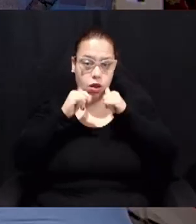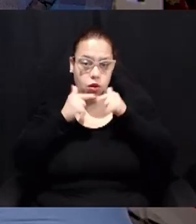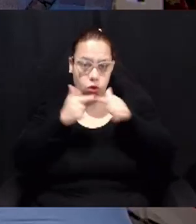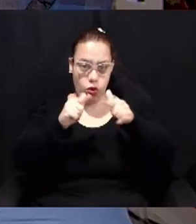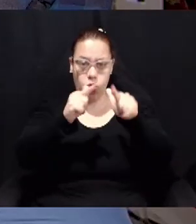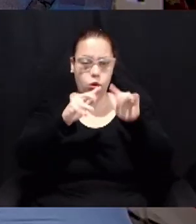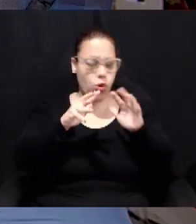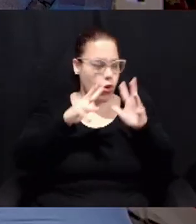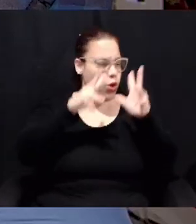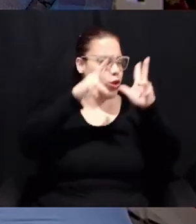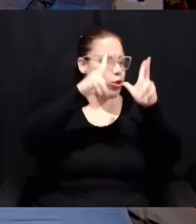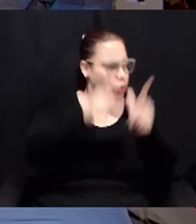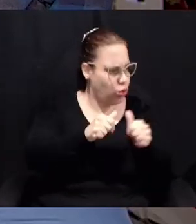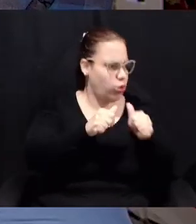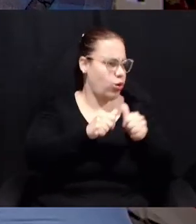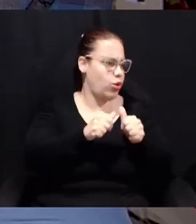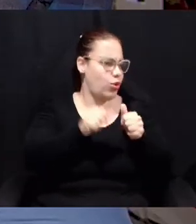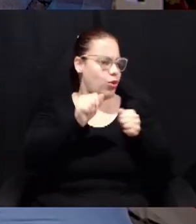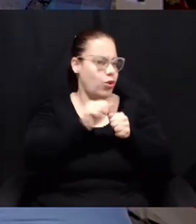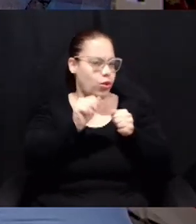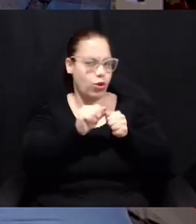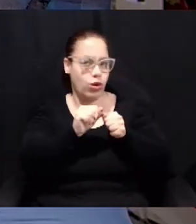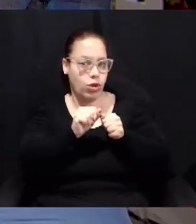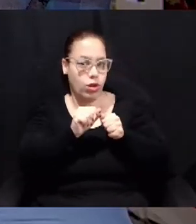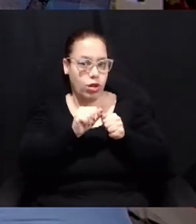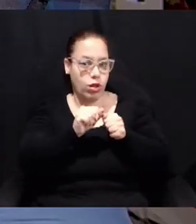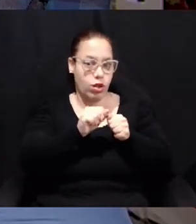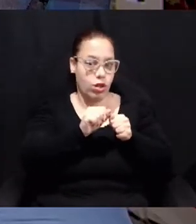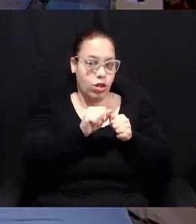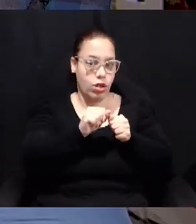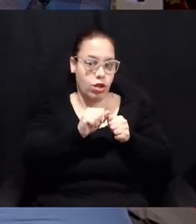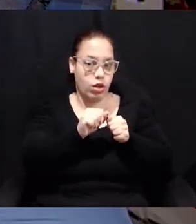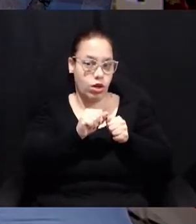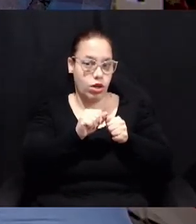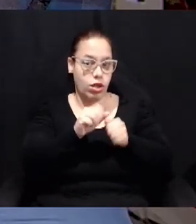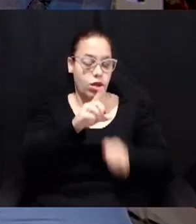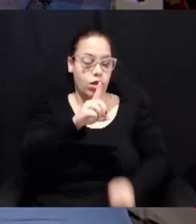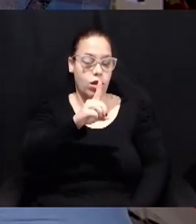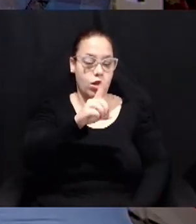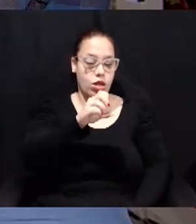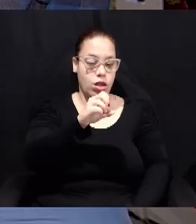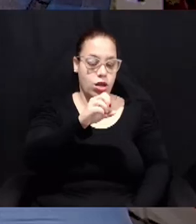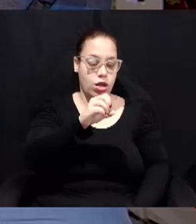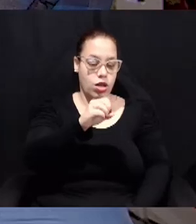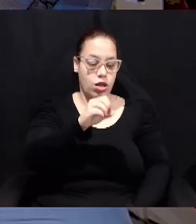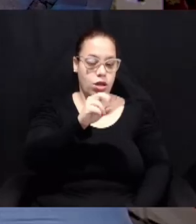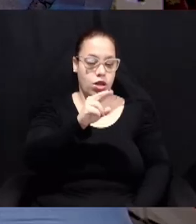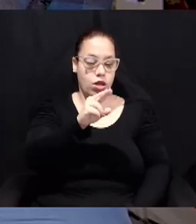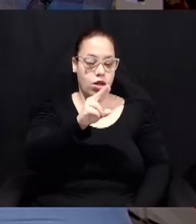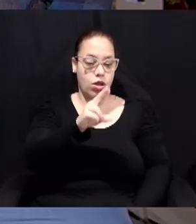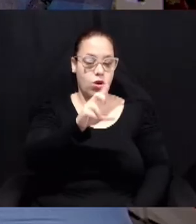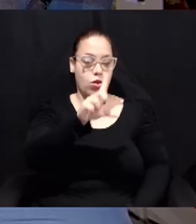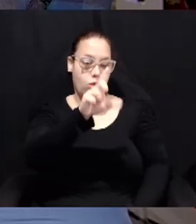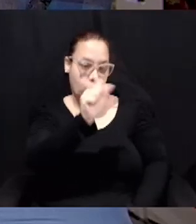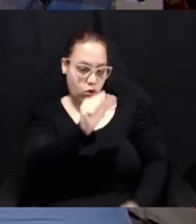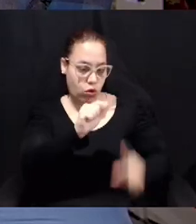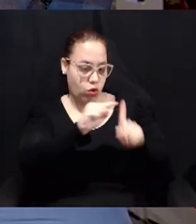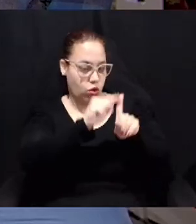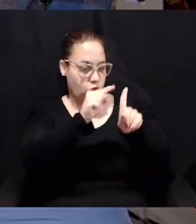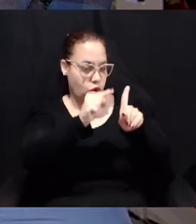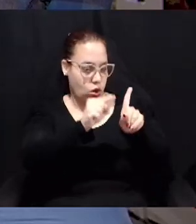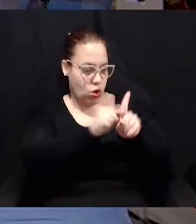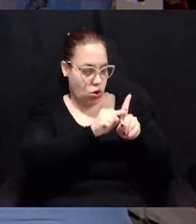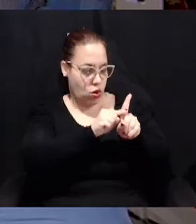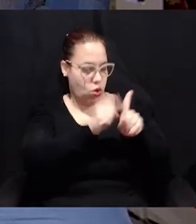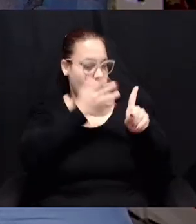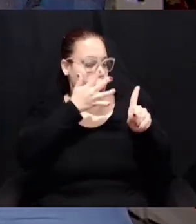né? Vocês fizeram até um sobre doulagem, que são as doulas, né? Que acompanham o processo da gravidez até o parto de uma criança. Como